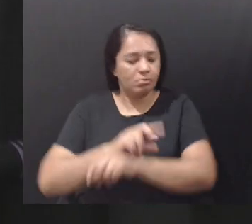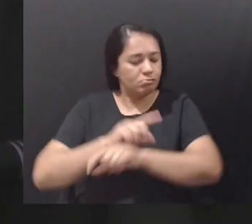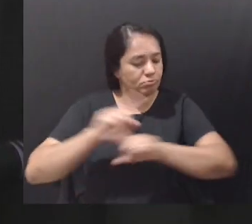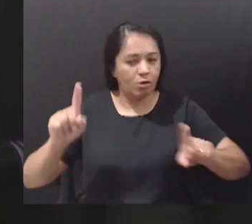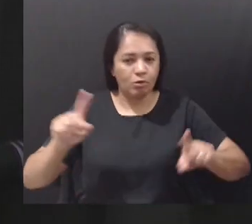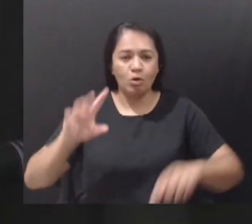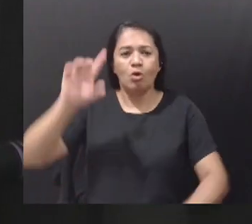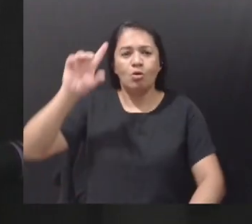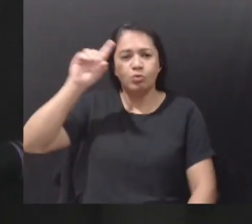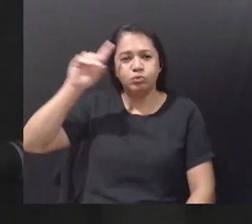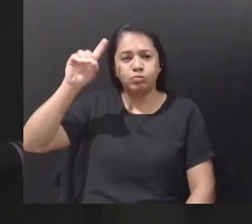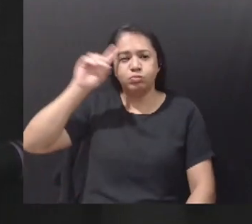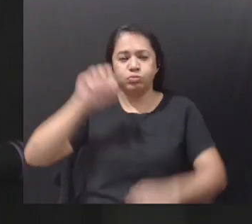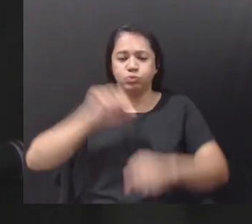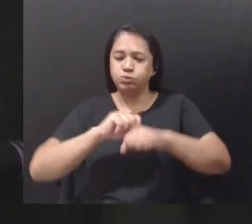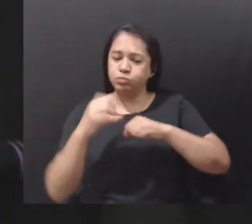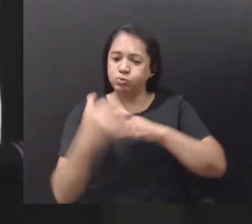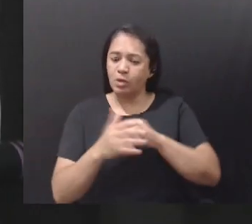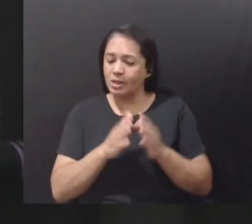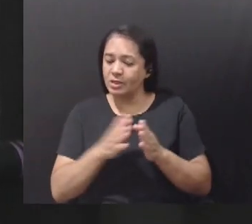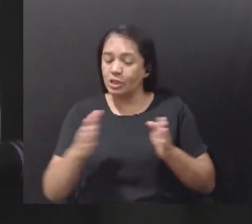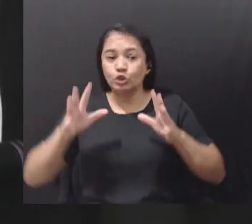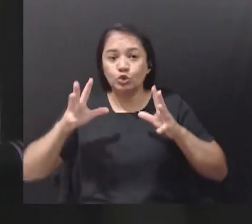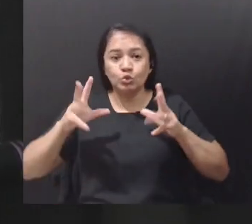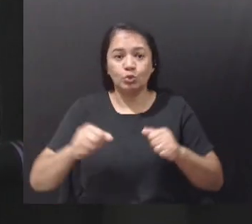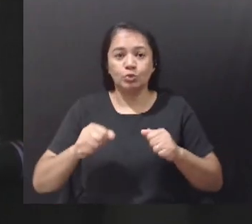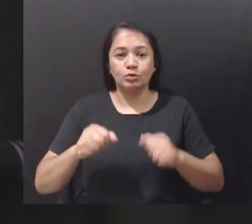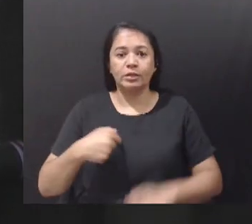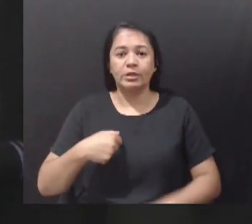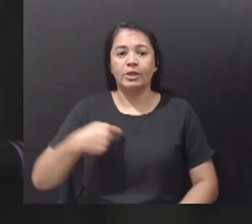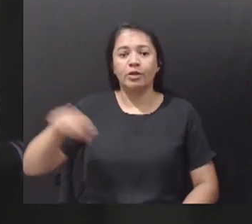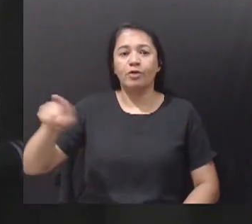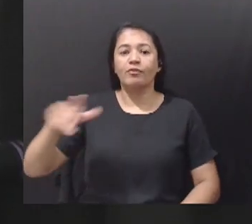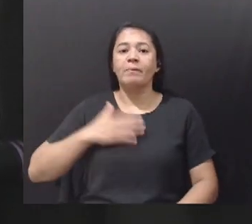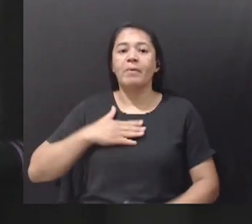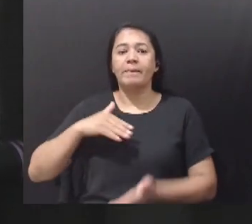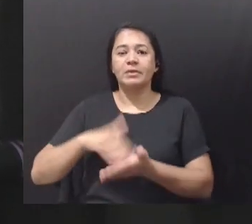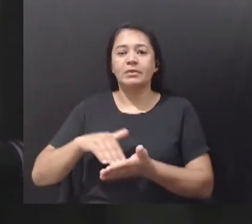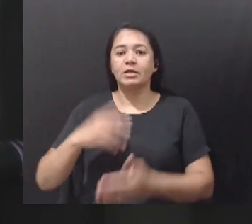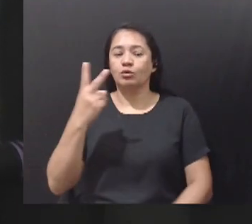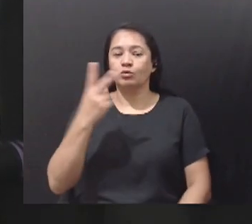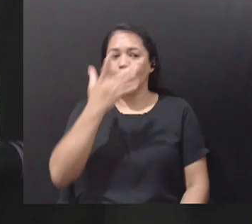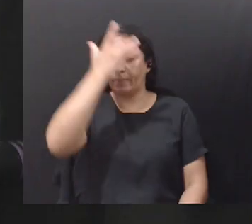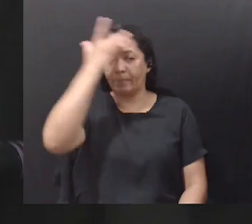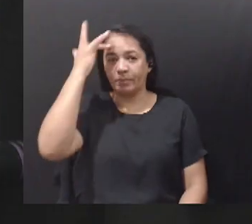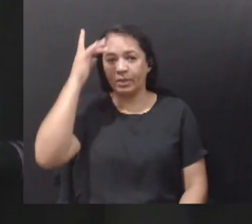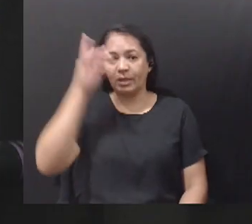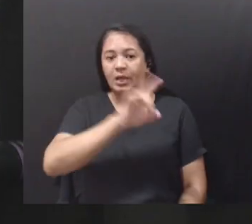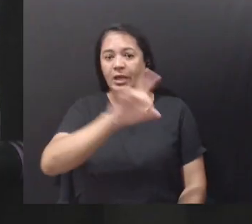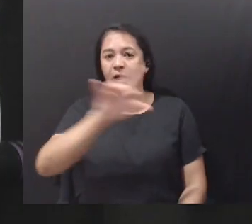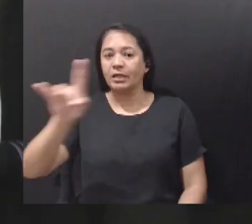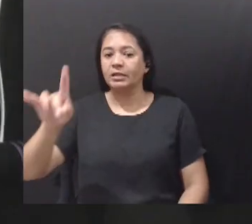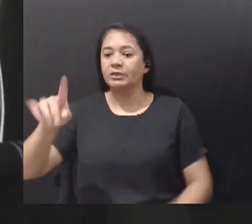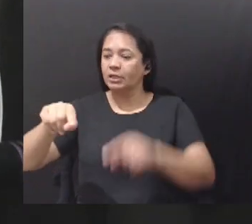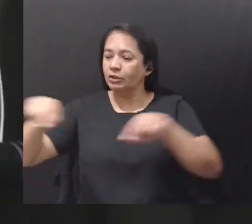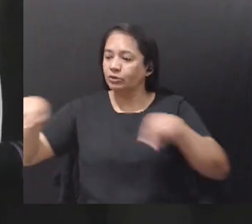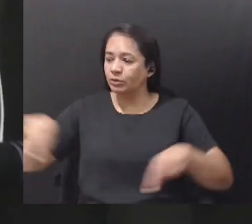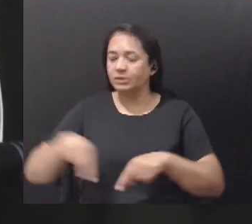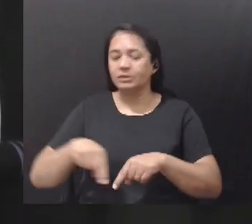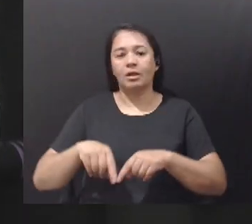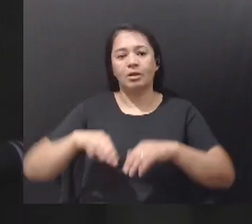pandemia, todos, sem exceção, eu fui para minha secretaria com 2 pessoas. Cada um ficava numa sala,